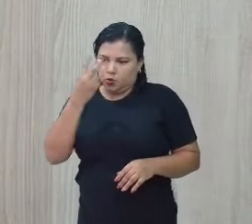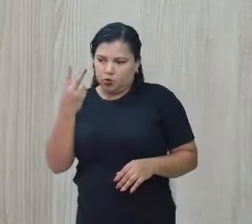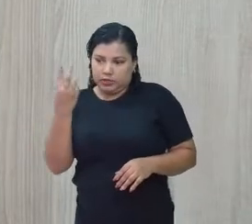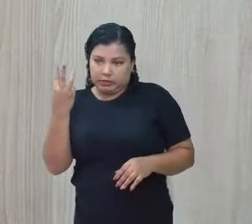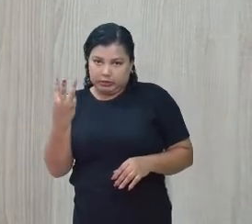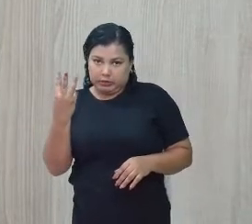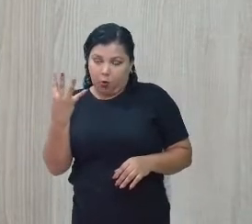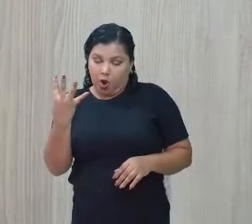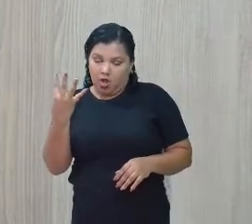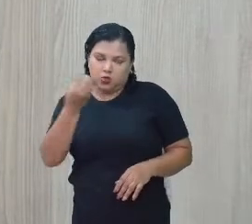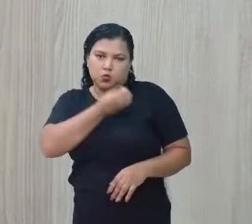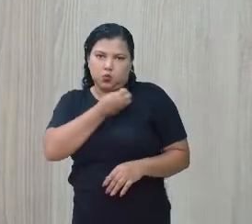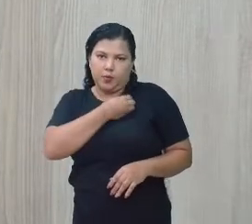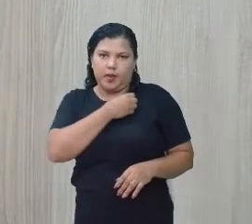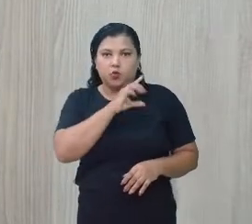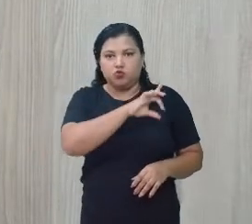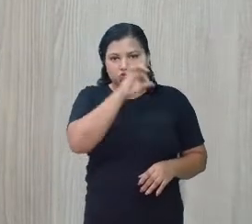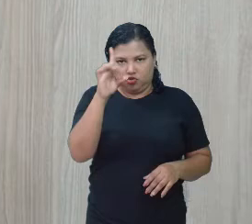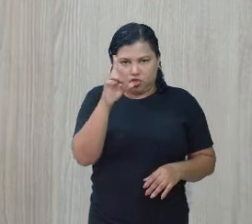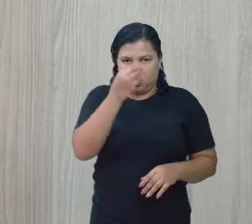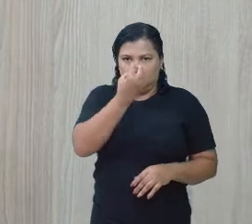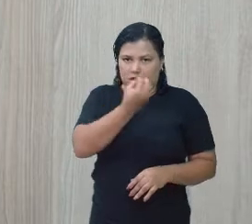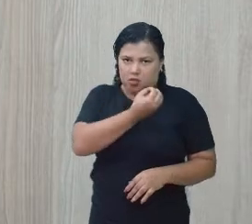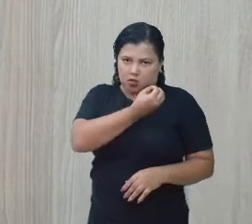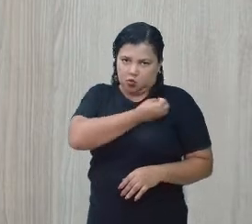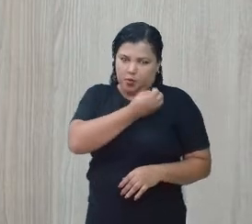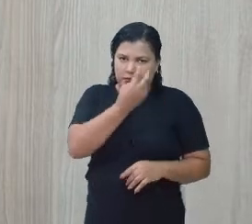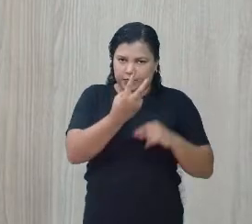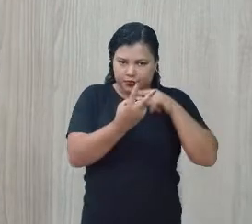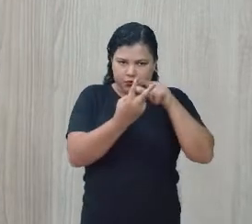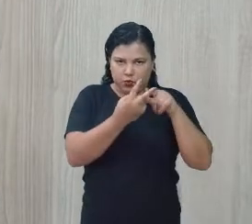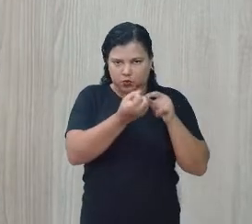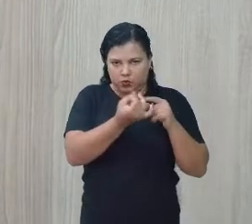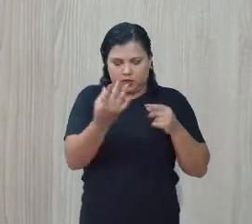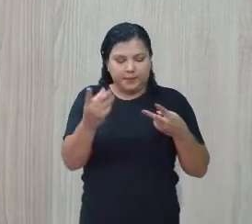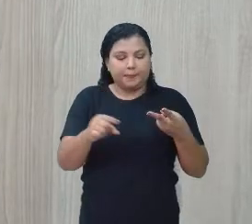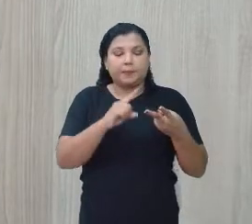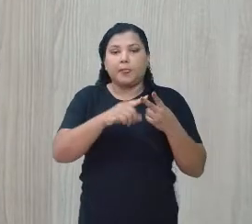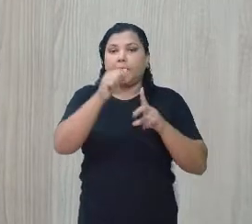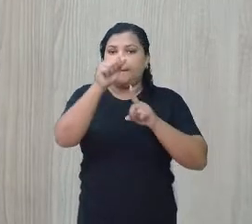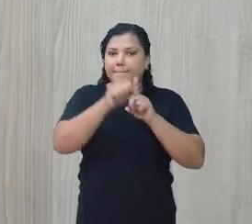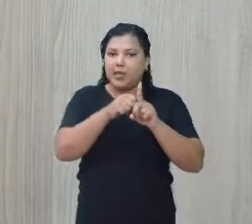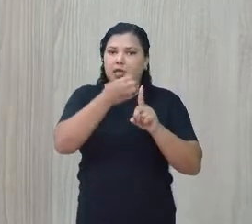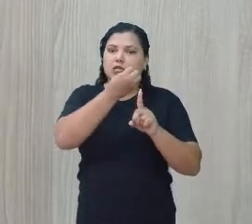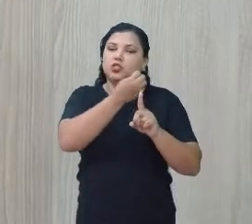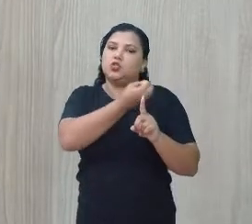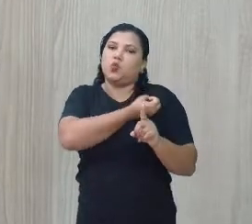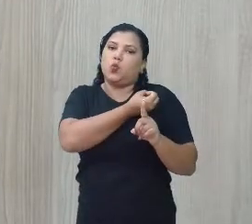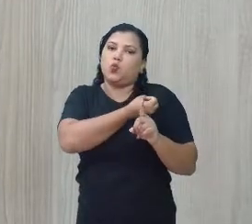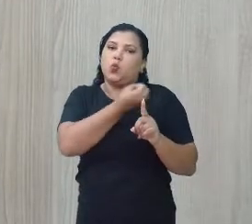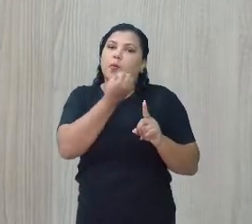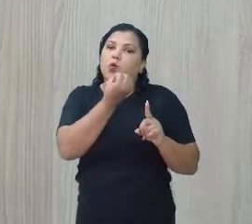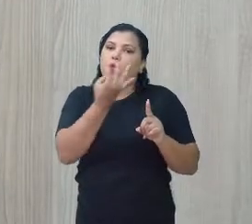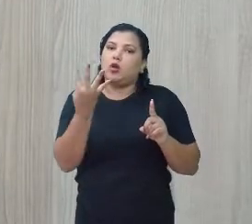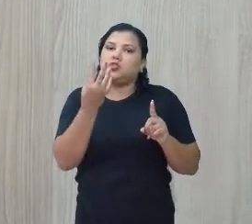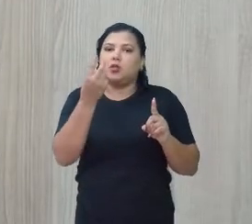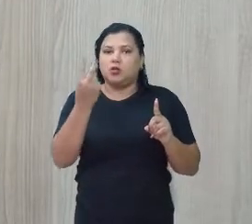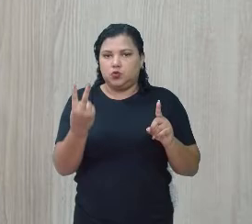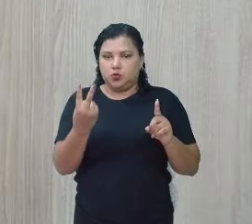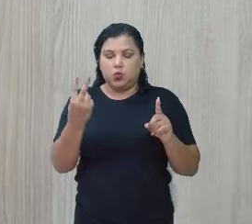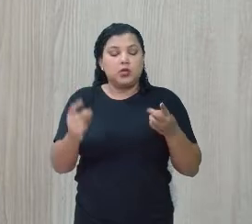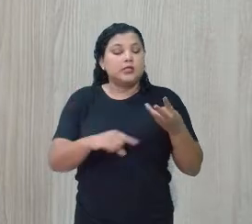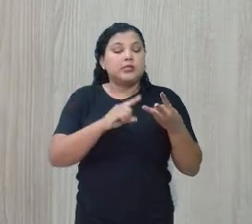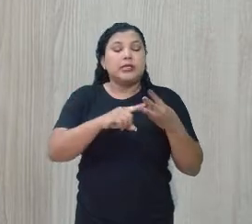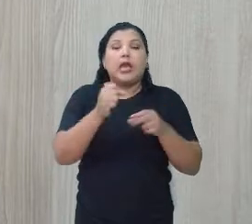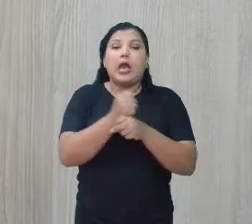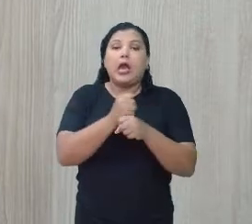você vai ter acesso à plataforma, você vai poder comentar aqui, você vai poder falar, assim como o Paulo nos deu bom dia, o Marcos,